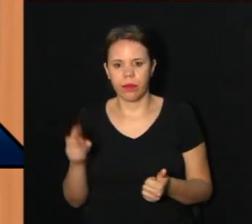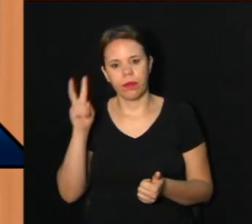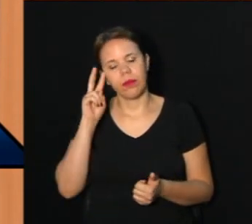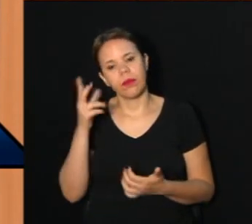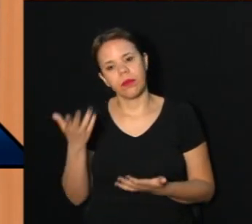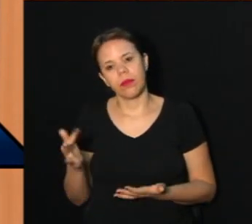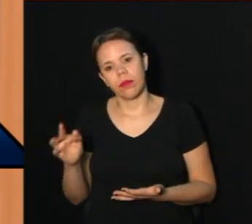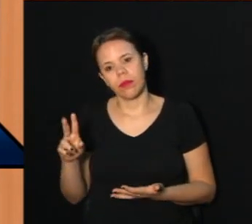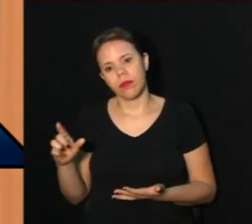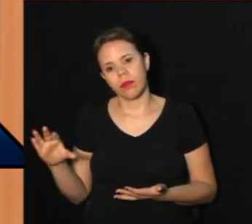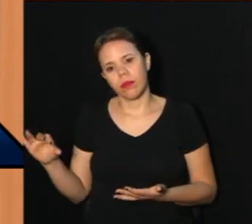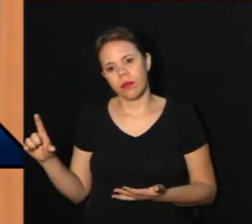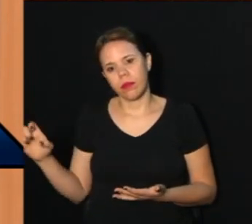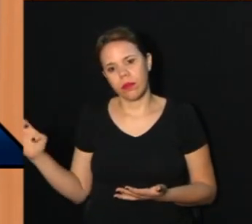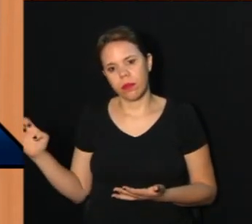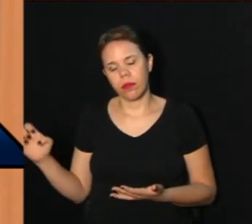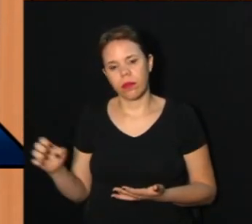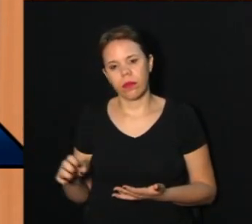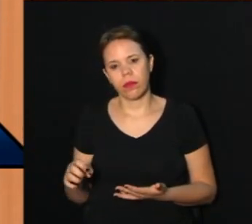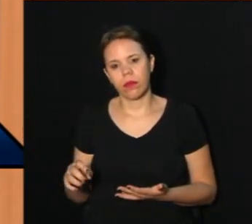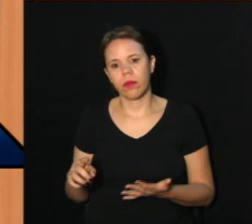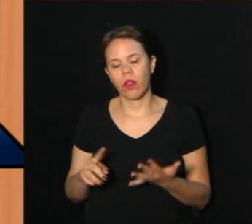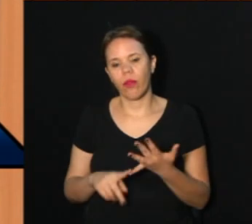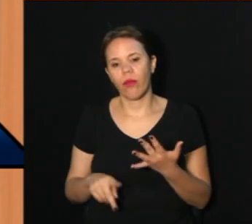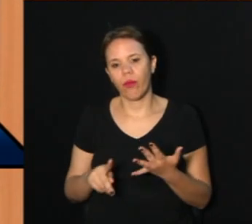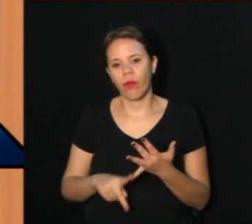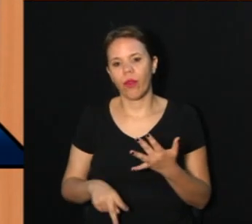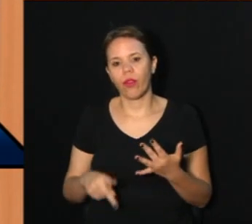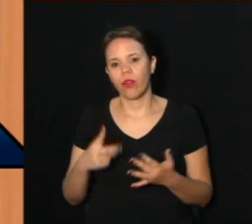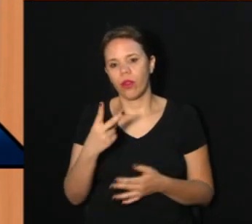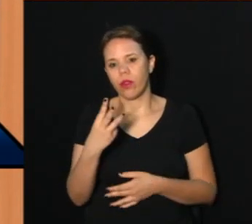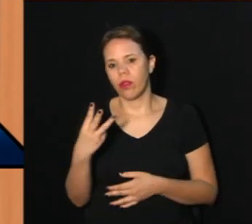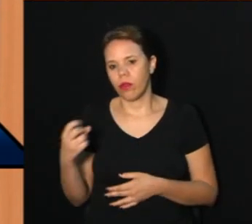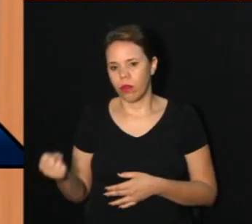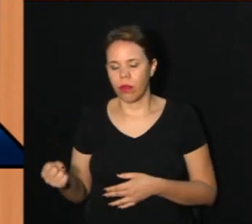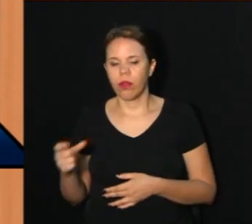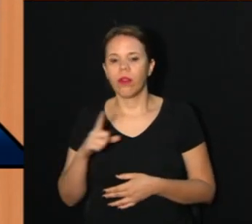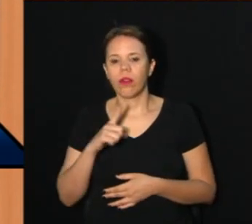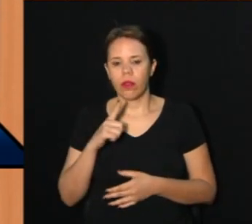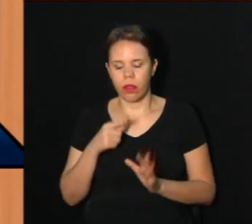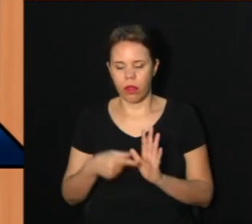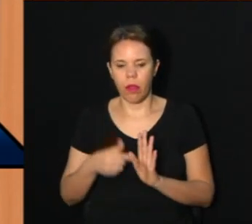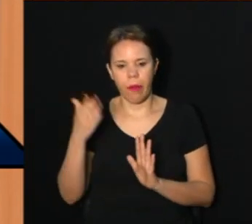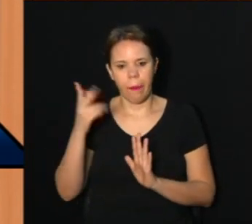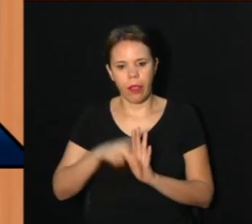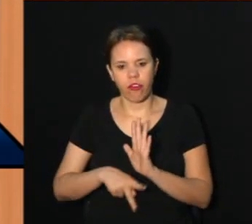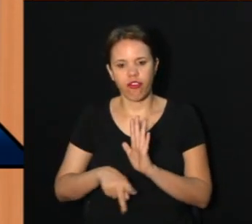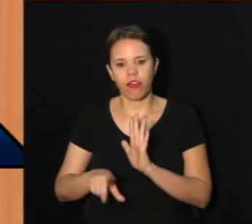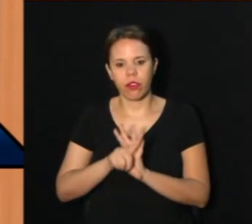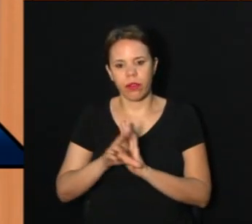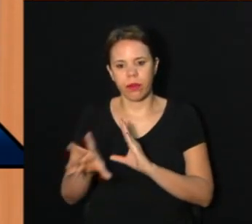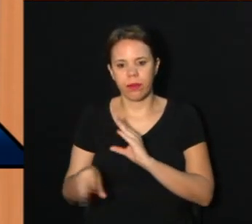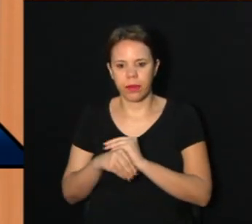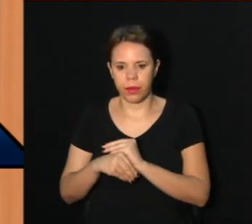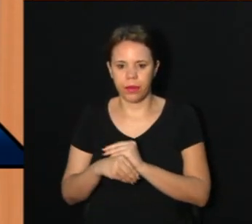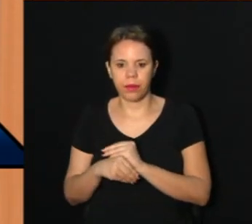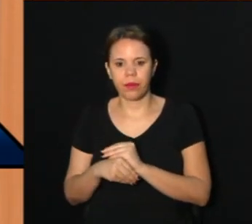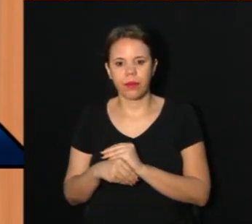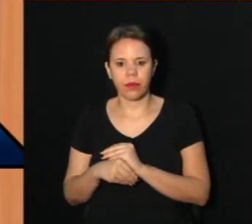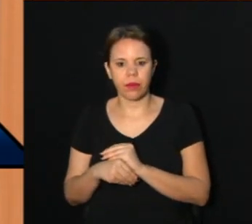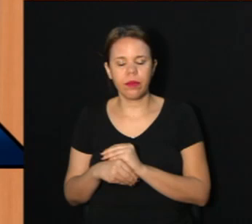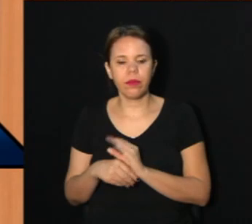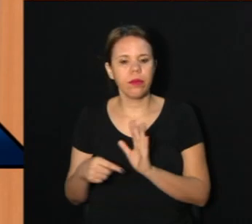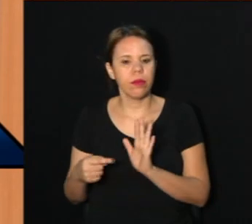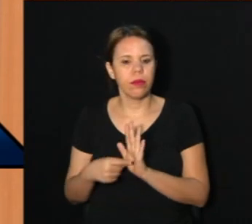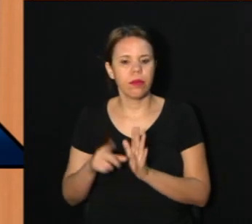pela Francislaine, as folhas 238, existe realmente uma emenda supressiva ao projeto de lei complementar, que